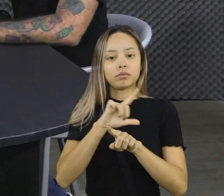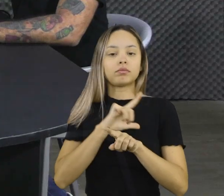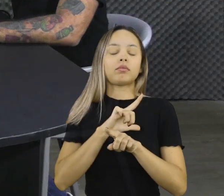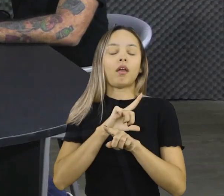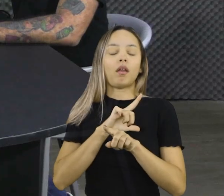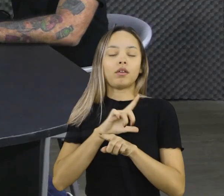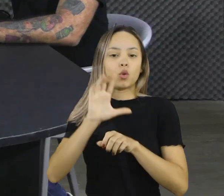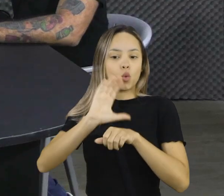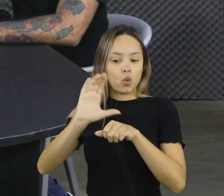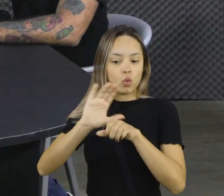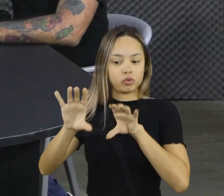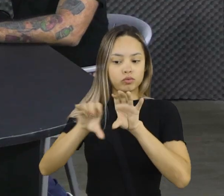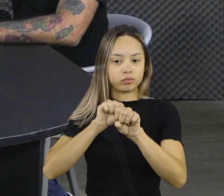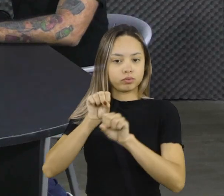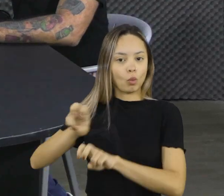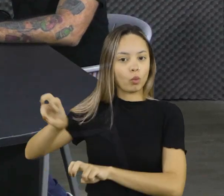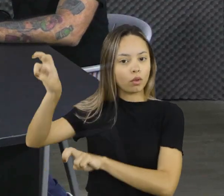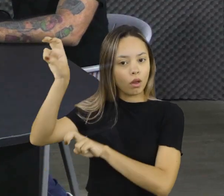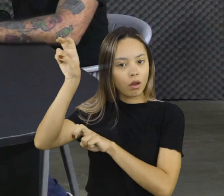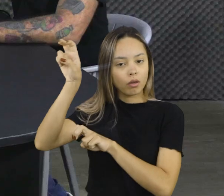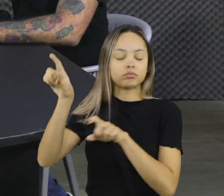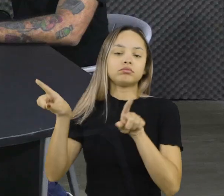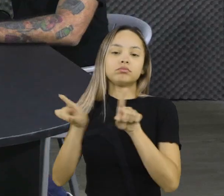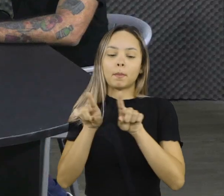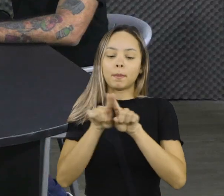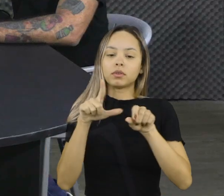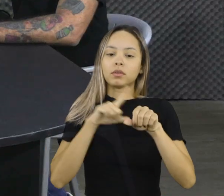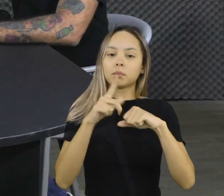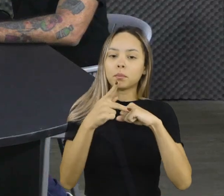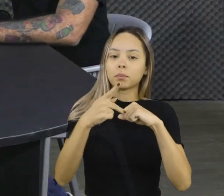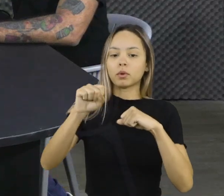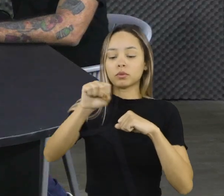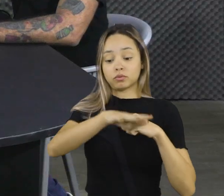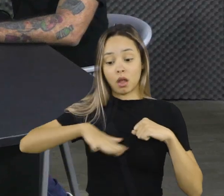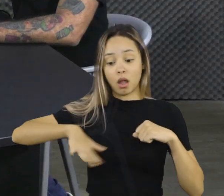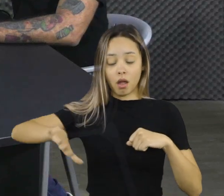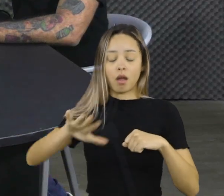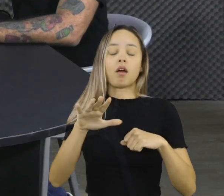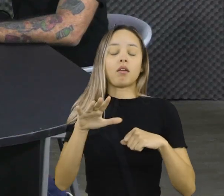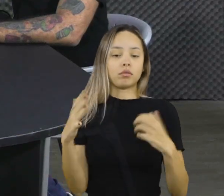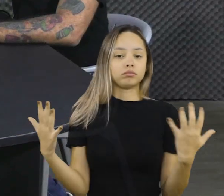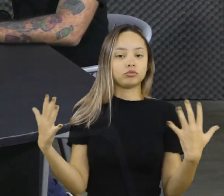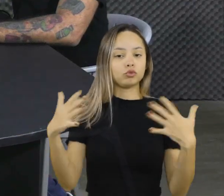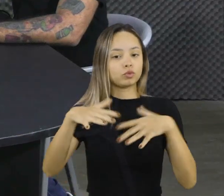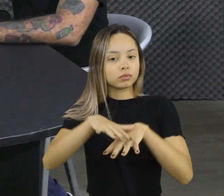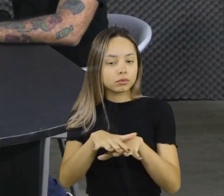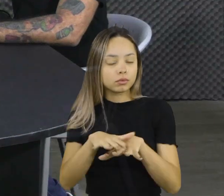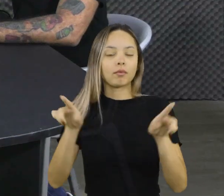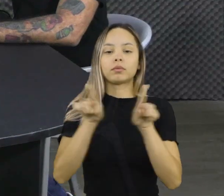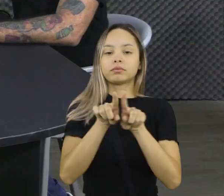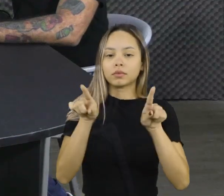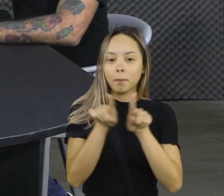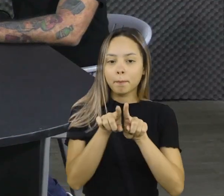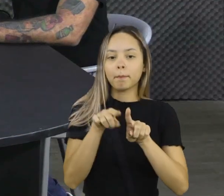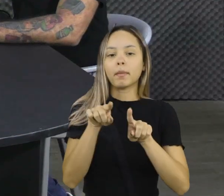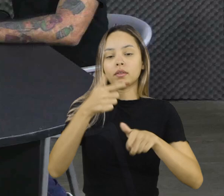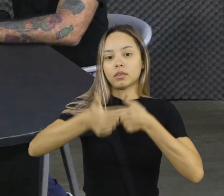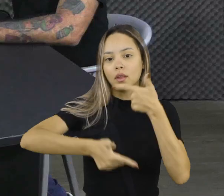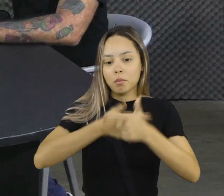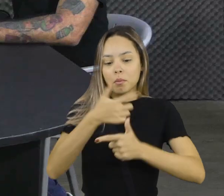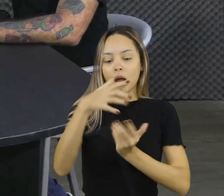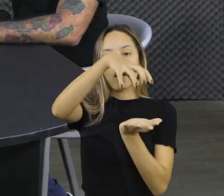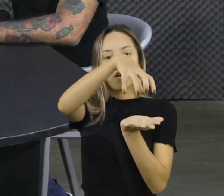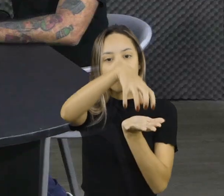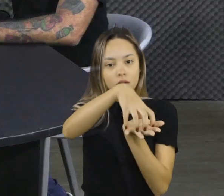neuropsicopedagoga, especialista em educação especial e inclusiva, atua no atendimento educacional especializado na Rede Municipal de Educação do Paulista e de Abreu e